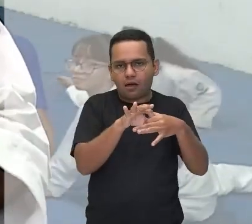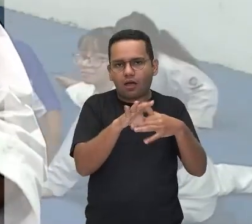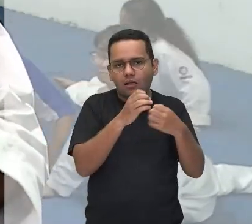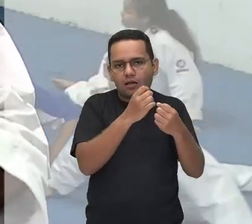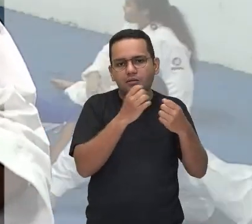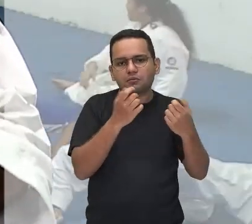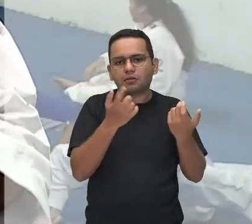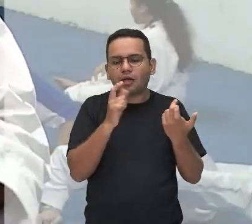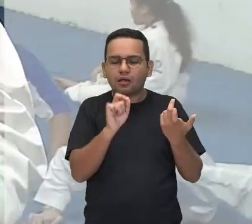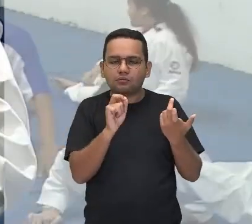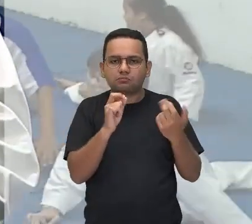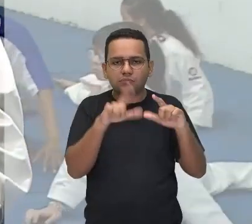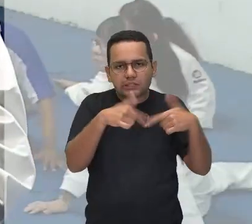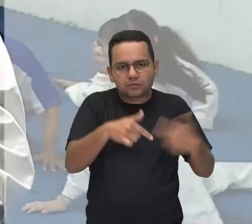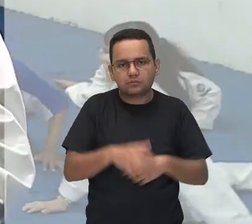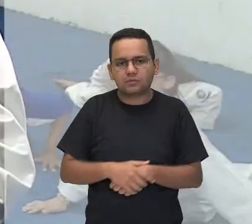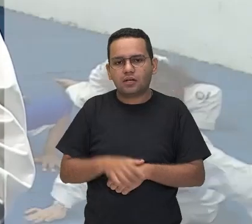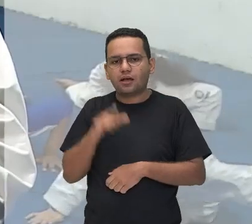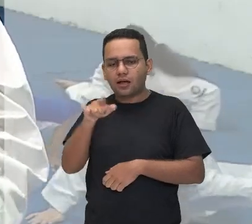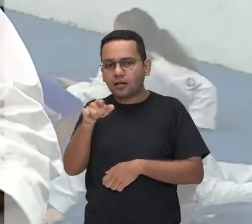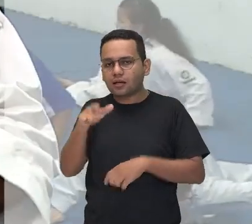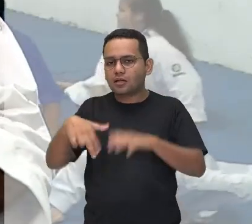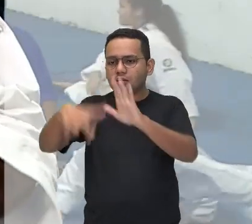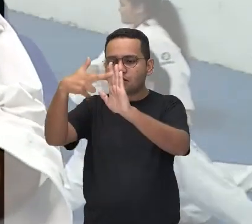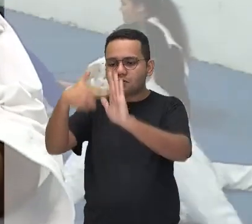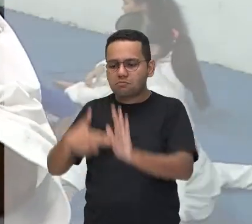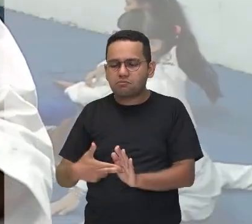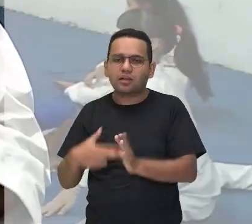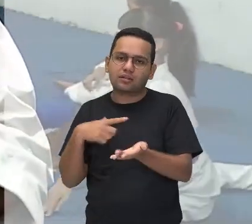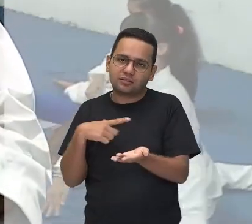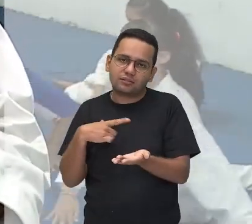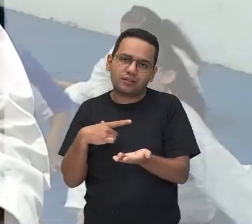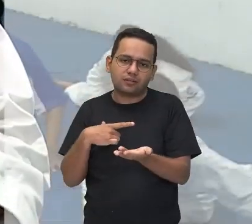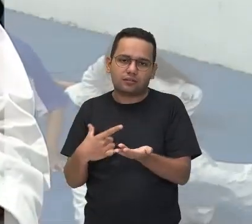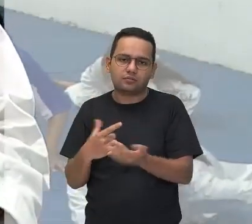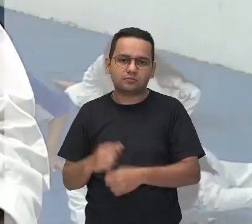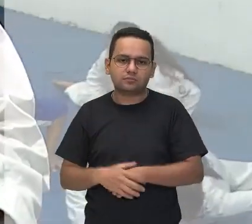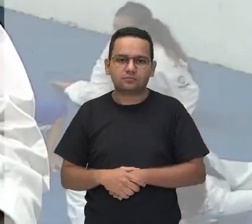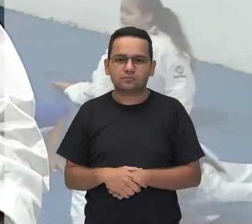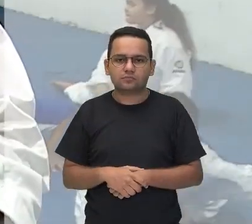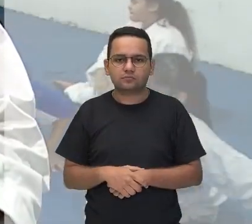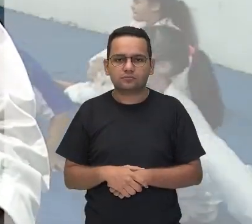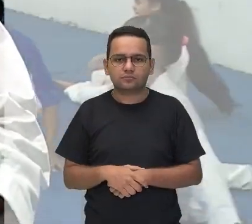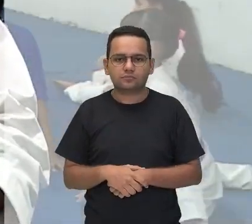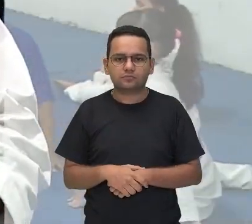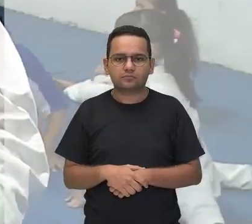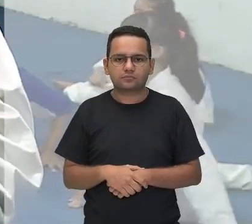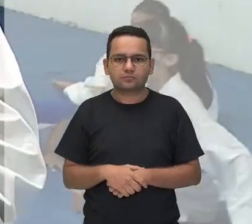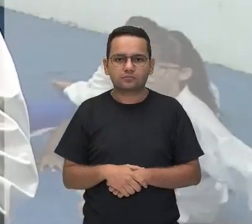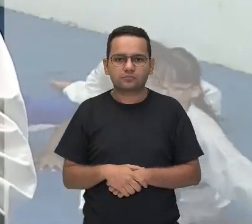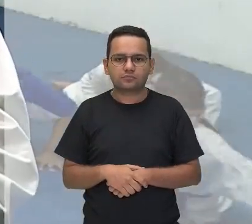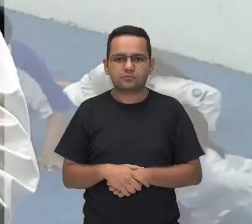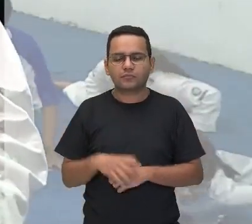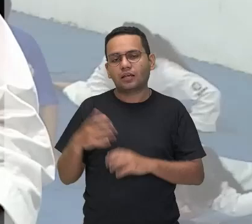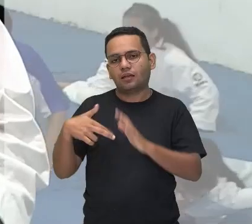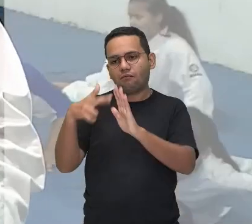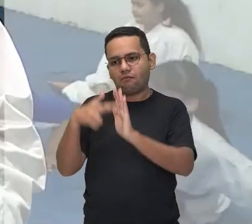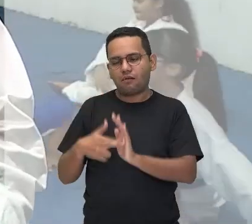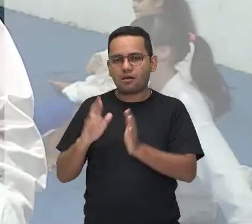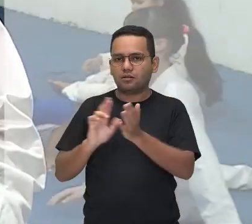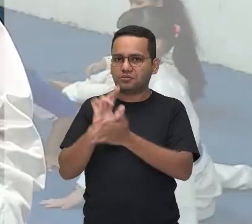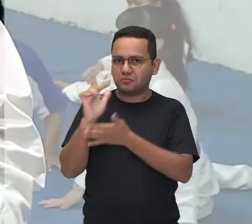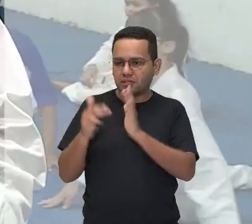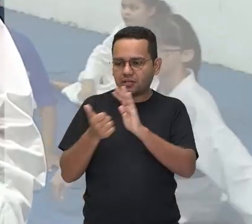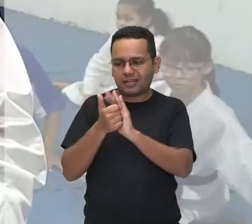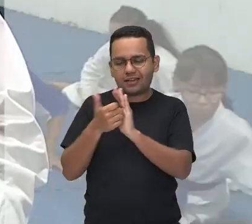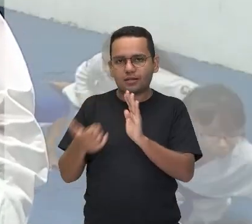vem agregada de princípios, né? Eu costumo dizer que ela vem recheada de princípios e regras. Regras essas